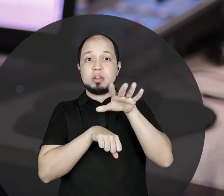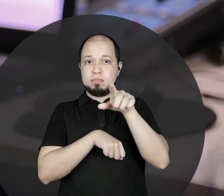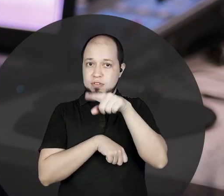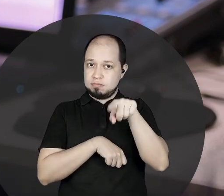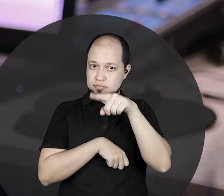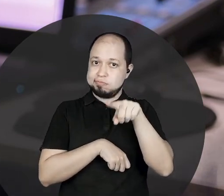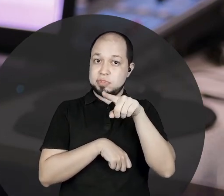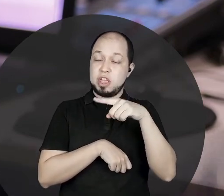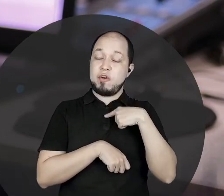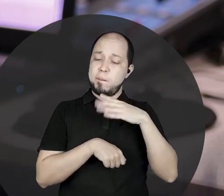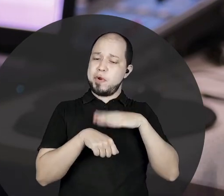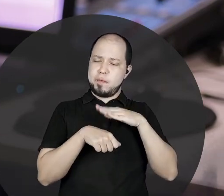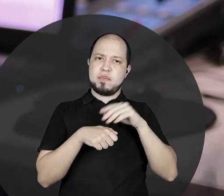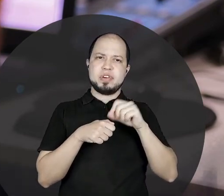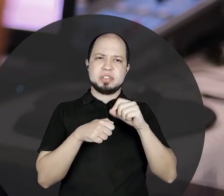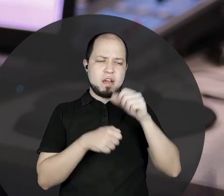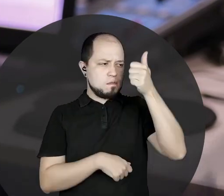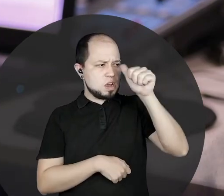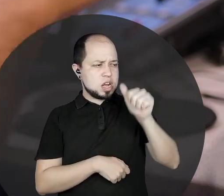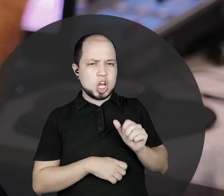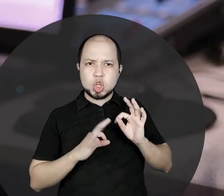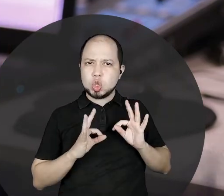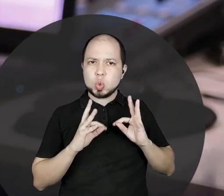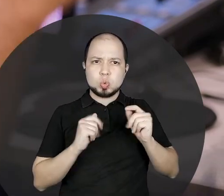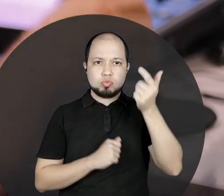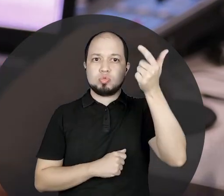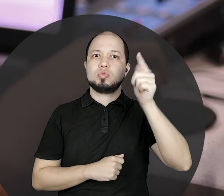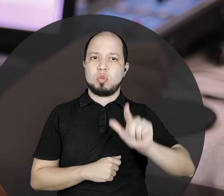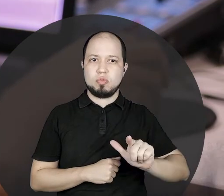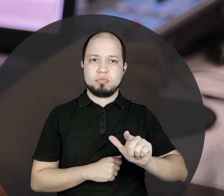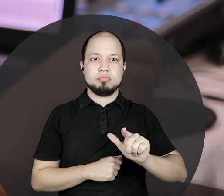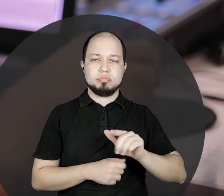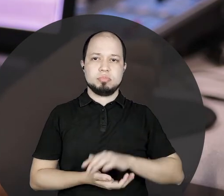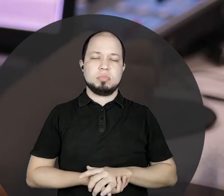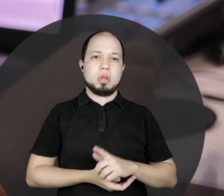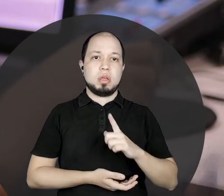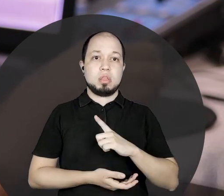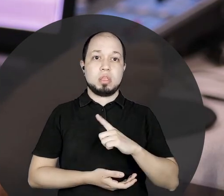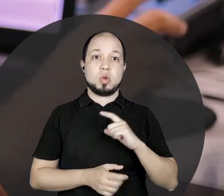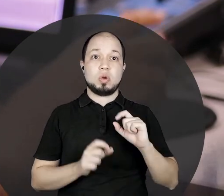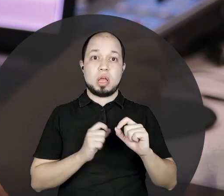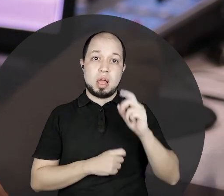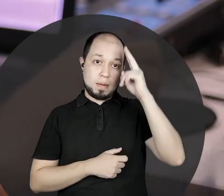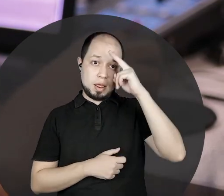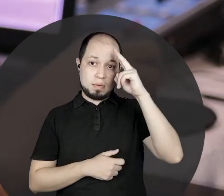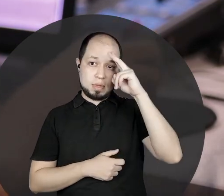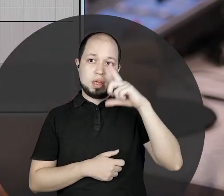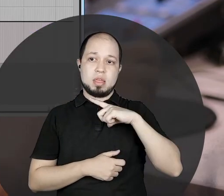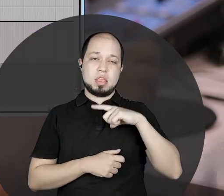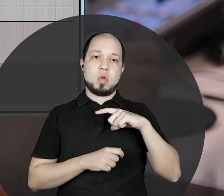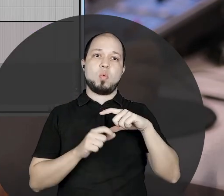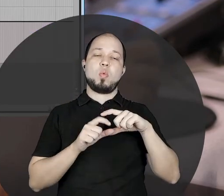Sugiro que se faça, e eu mesmo ainda vou fazer ainda um confere longo ainda. Aqui eu tenho, só para